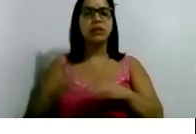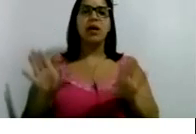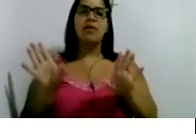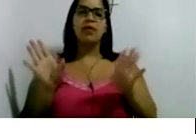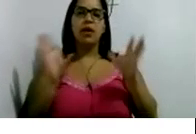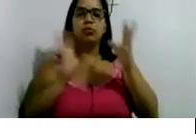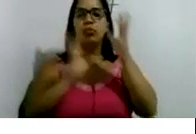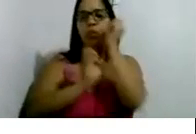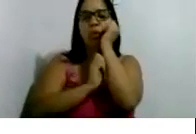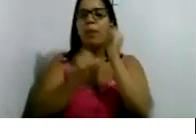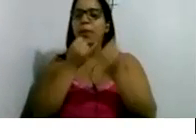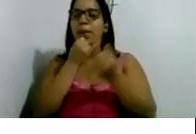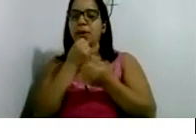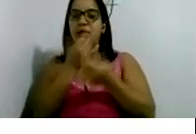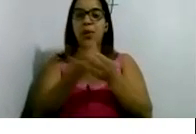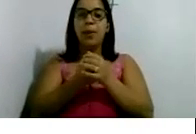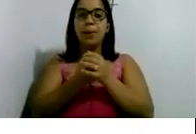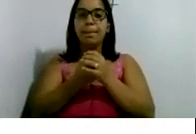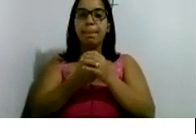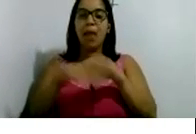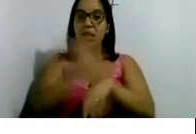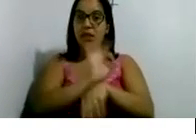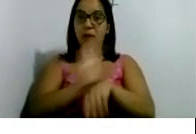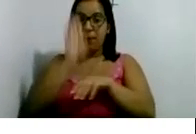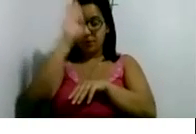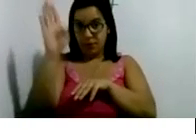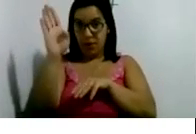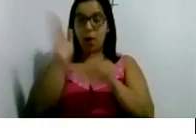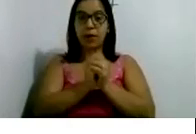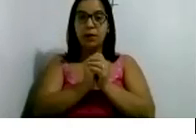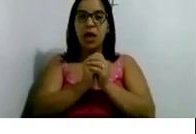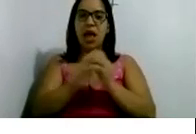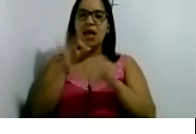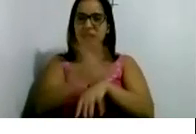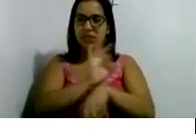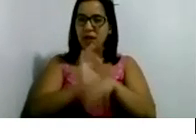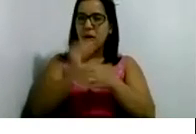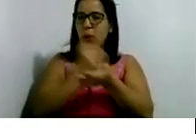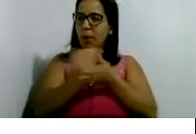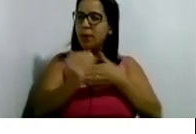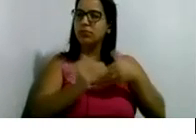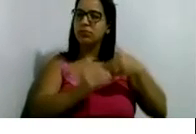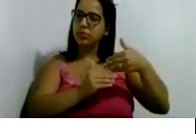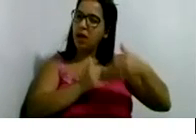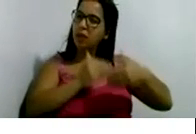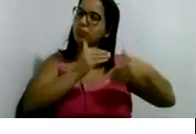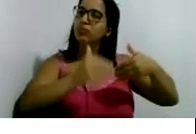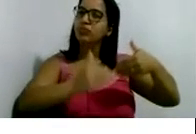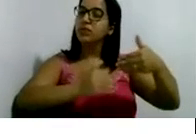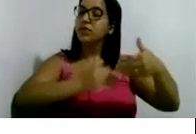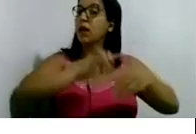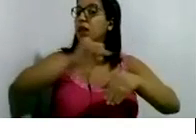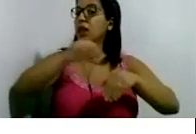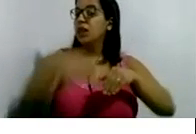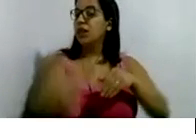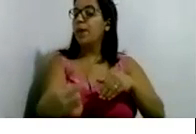célula primordial, é aquela célula mais imatura que vai se desenvolver e, posteriormente,